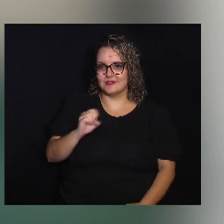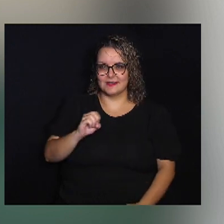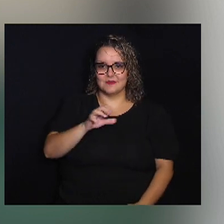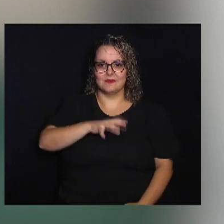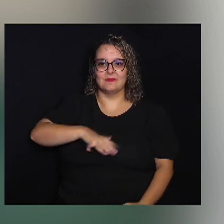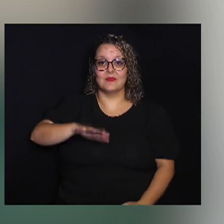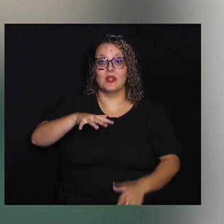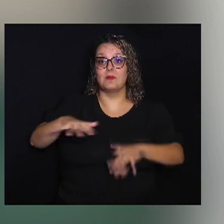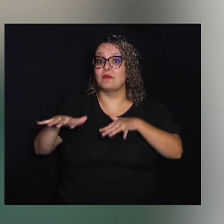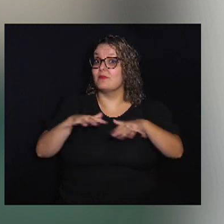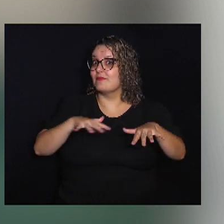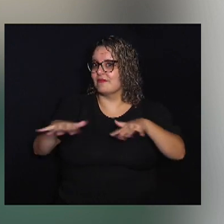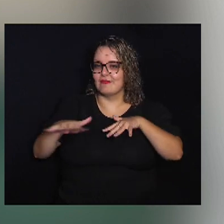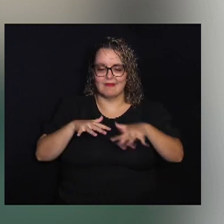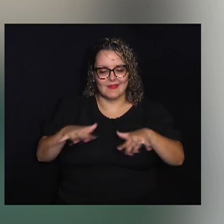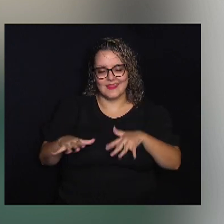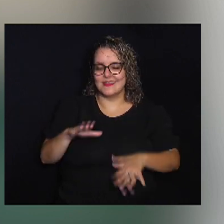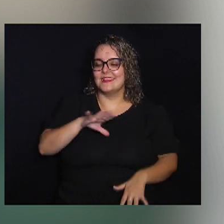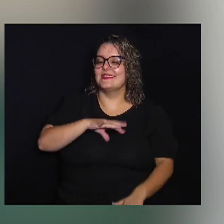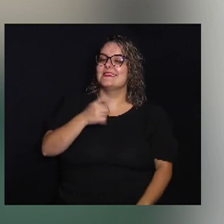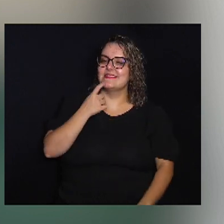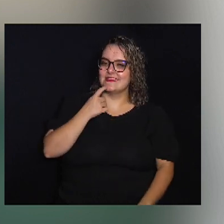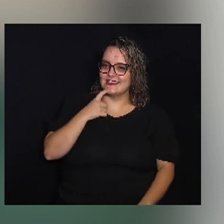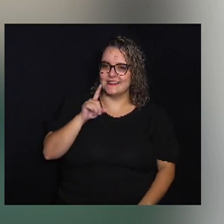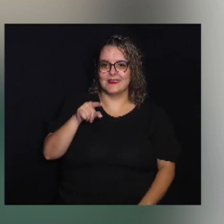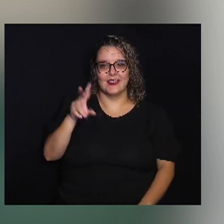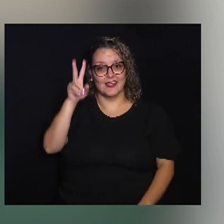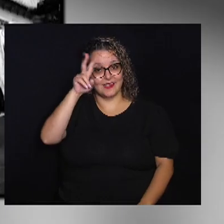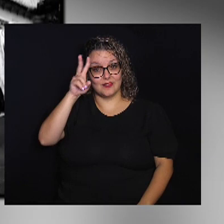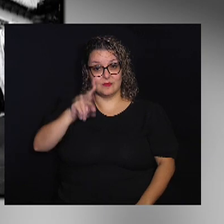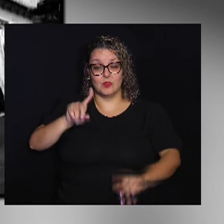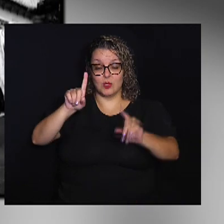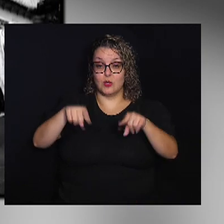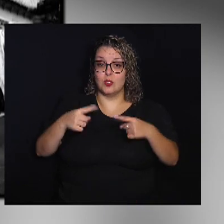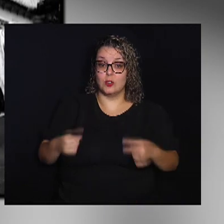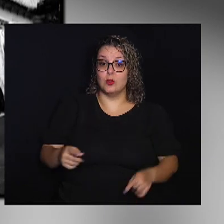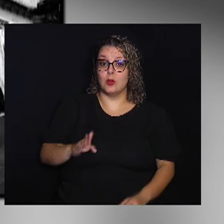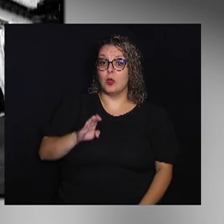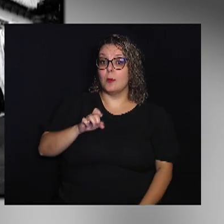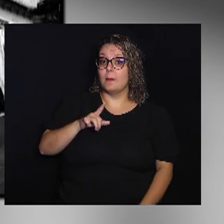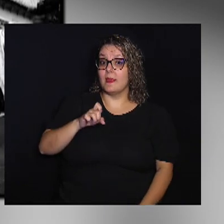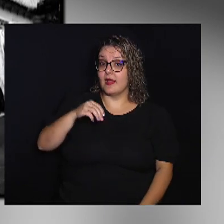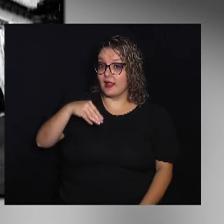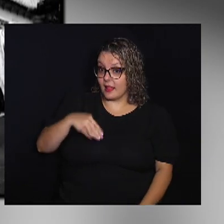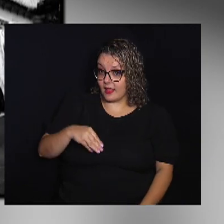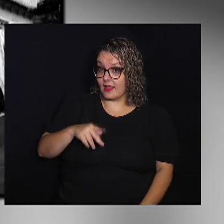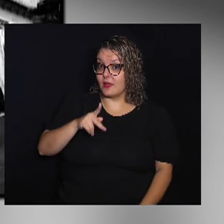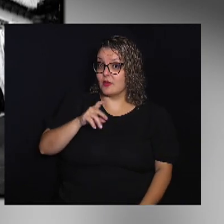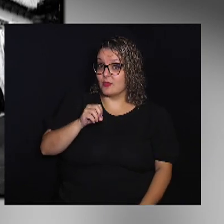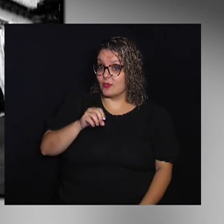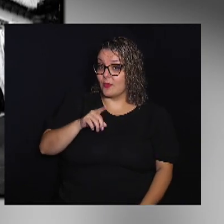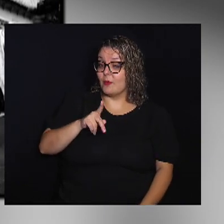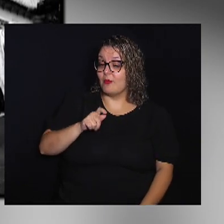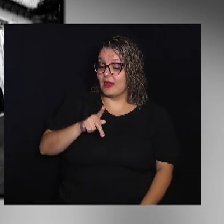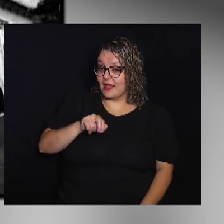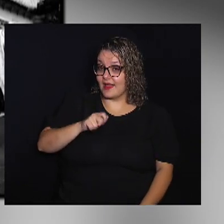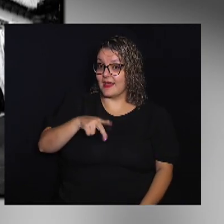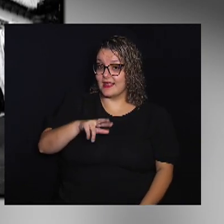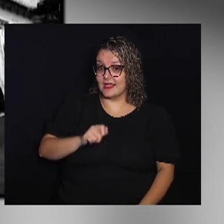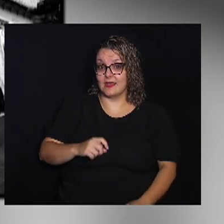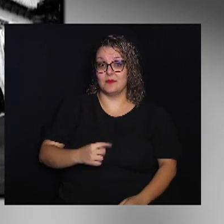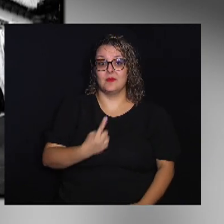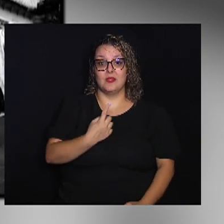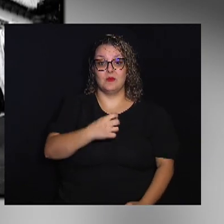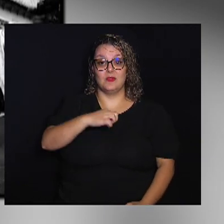mais movimentadas da cidade. A gente lembra que o maestro morreu lá em Belém do Pará e esse local foi inaugurado em